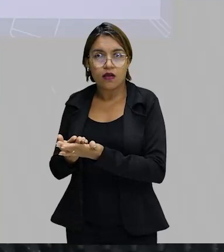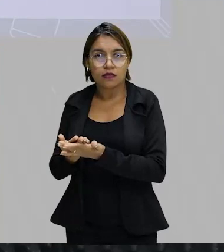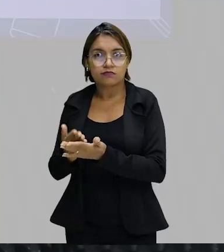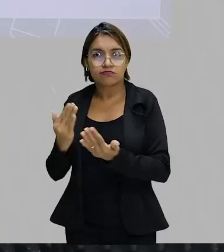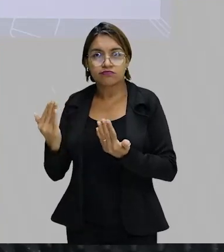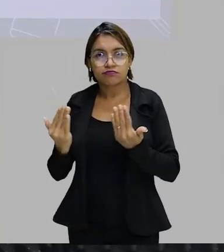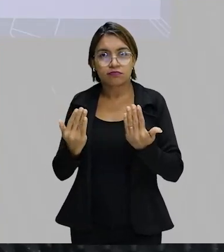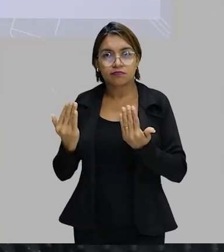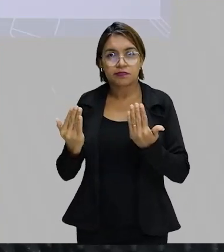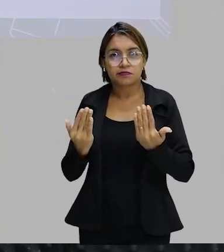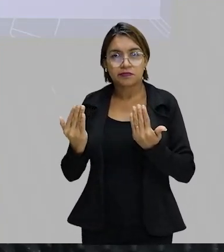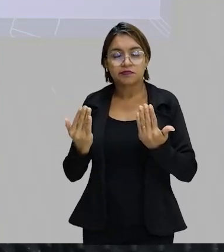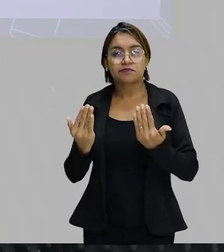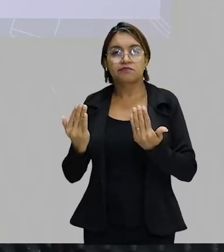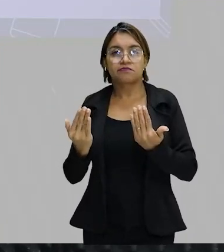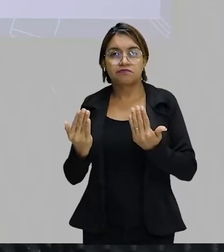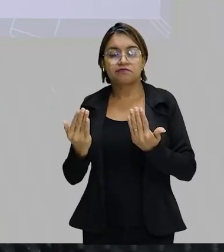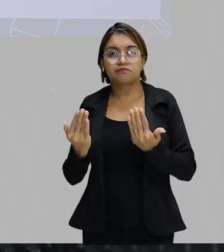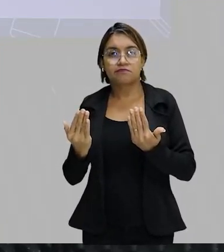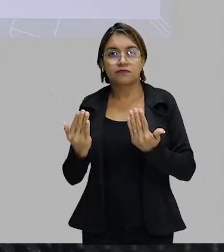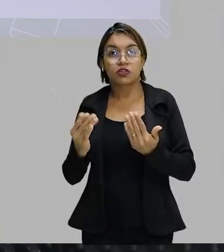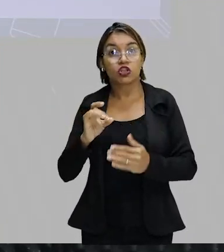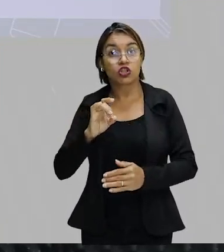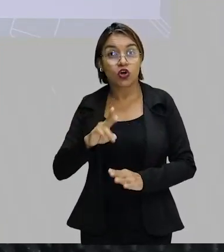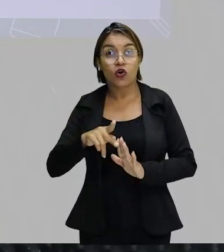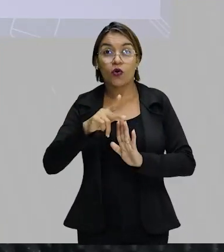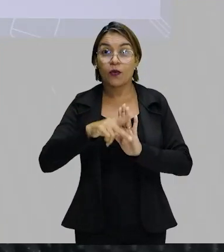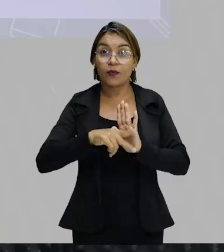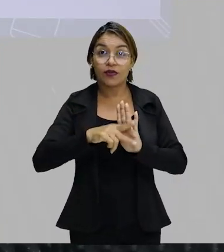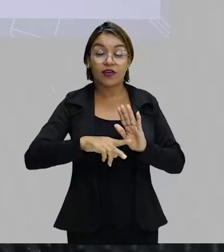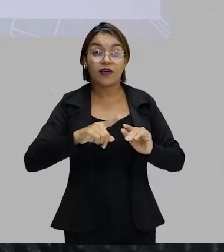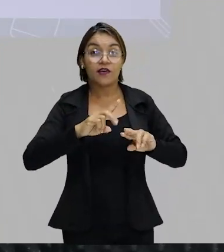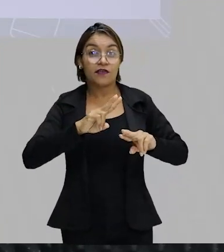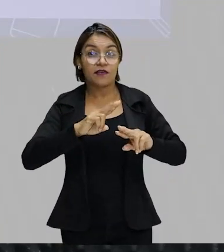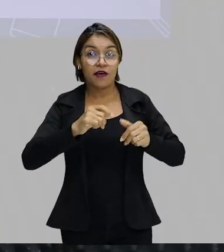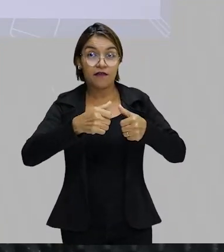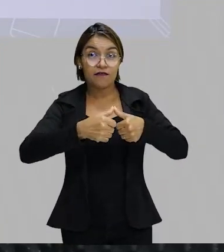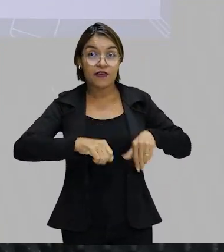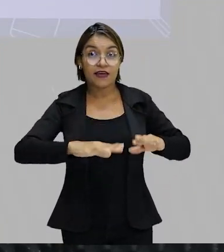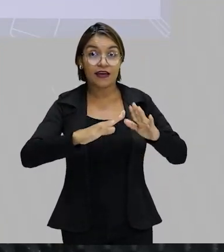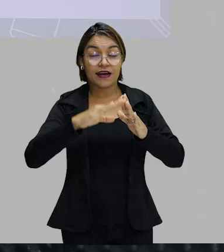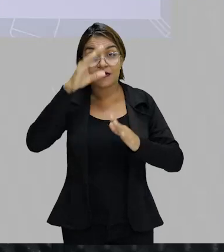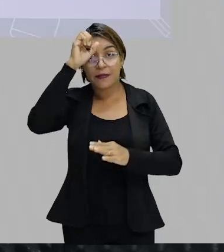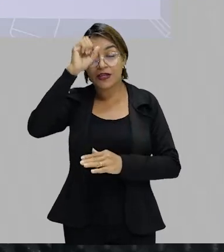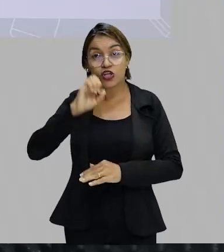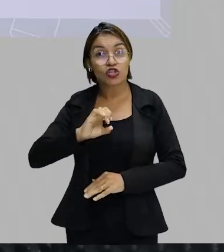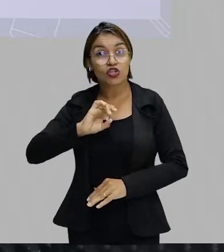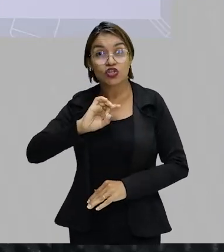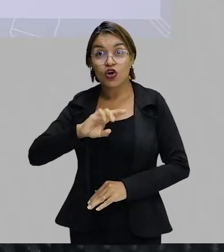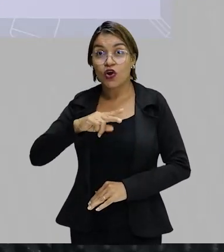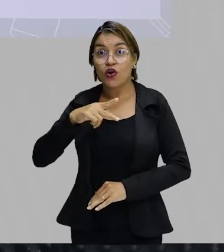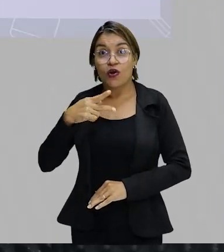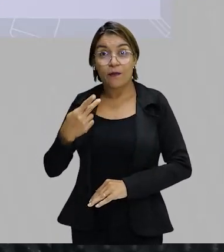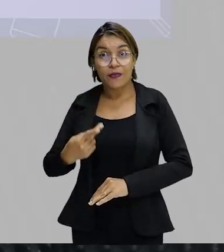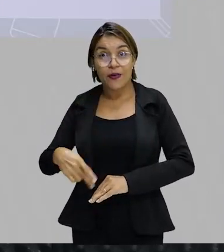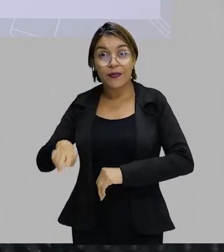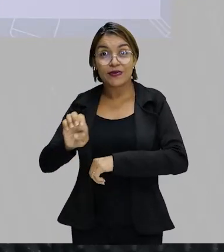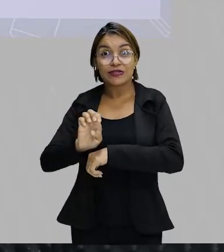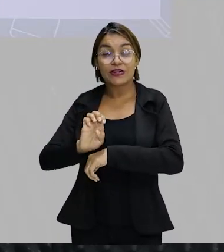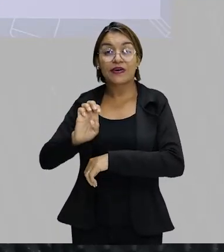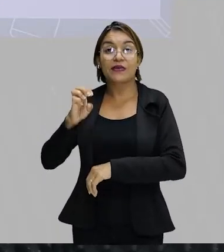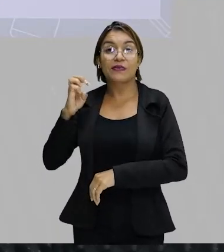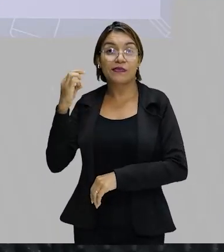este projeto maravilhoso do Fica em Casa com vocês, da nossa Seduc famosa daqui do Maranhão, para trazer para vocês um conteúdo assim